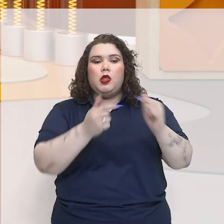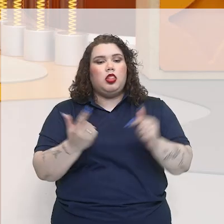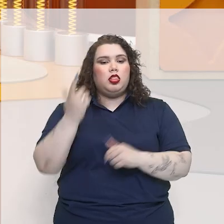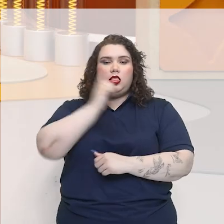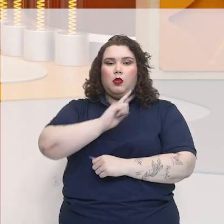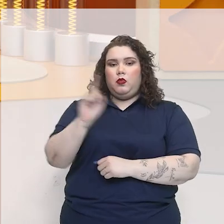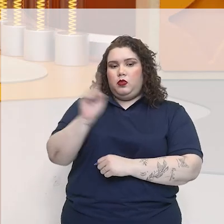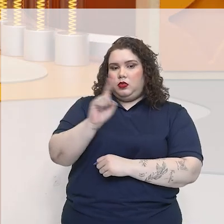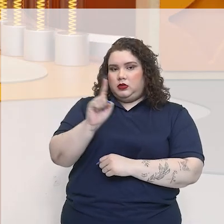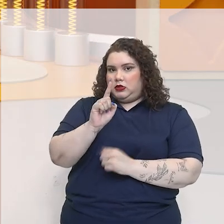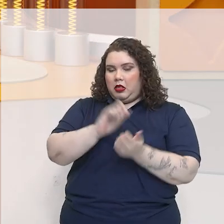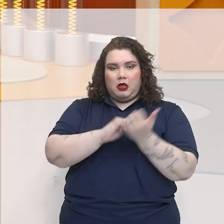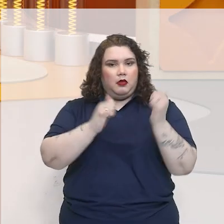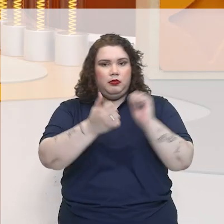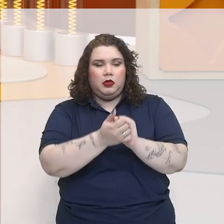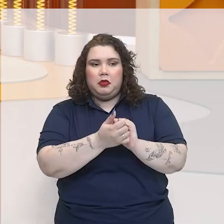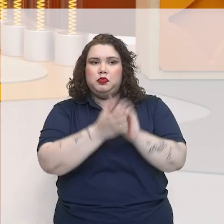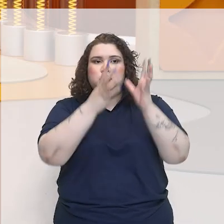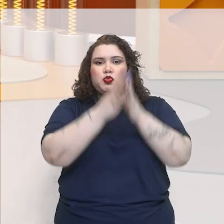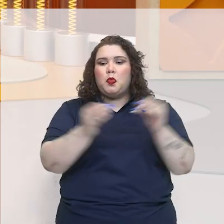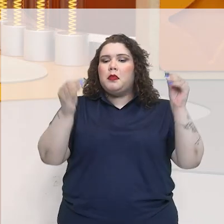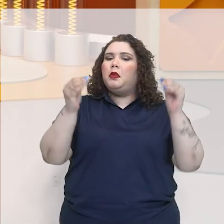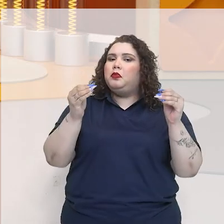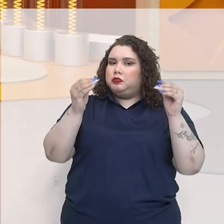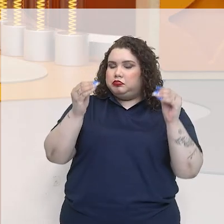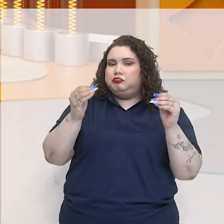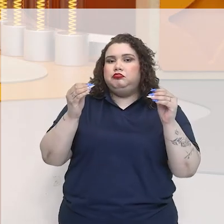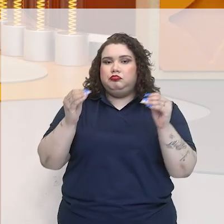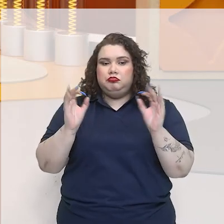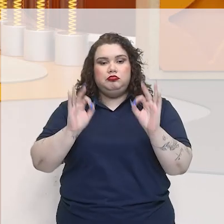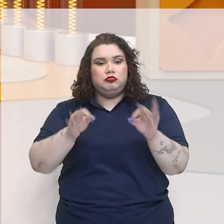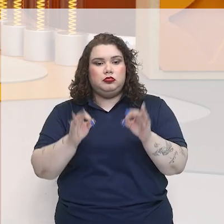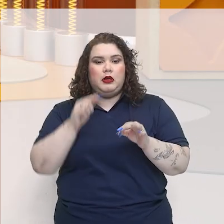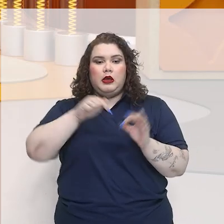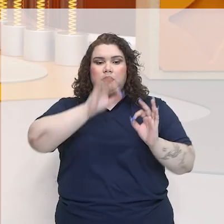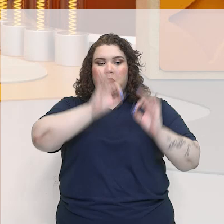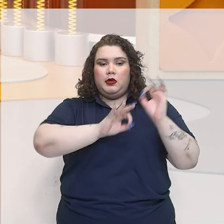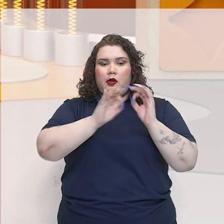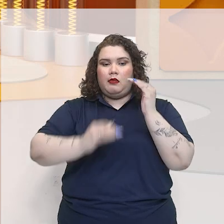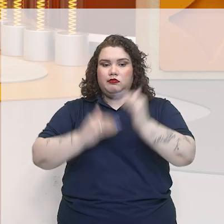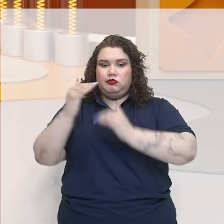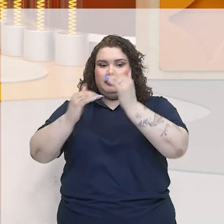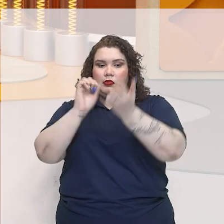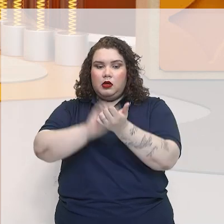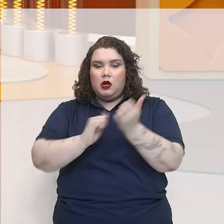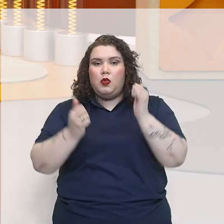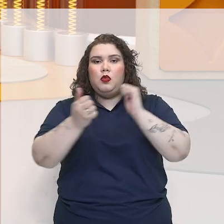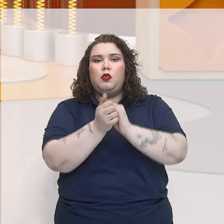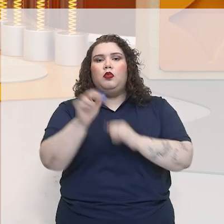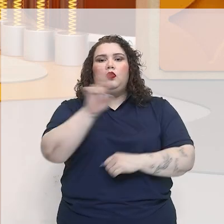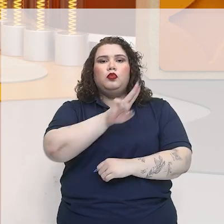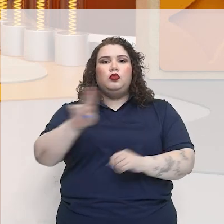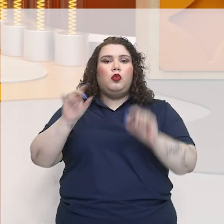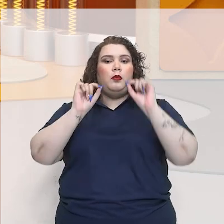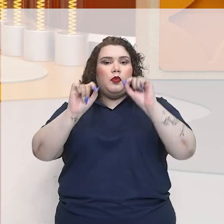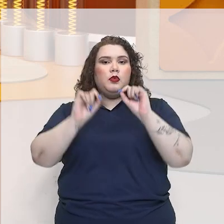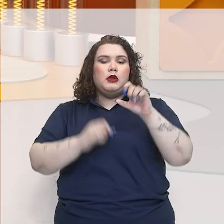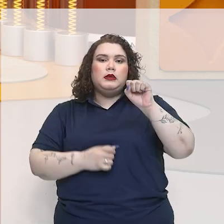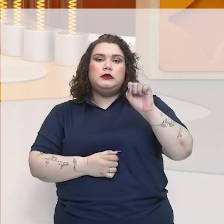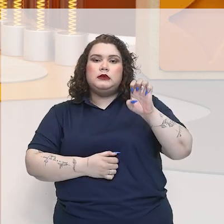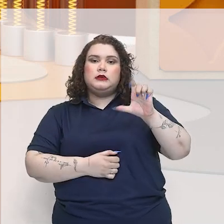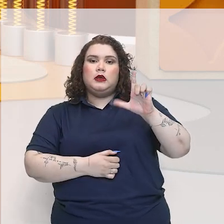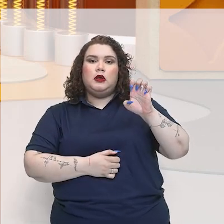conseguiram se adaptar desapareceram. Esse processo de evolução e adaptação recebeu o nome, então, aí